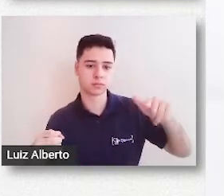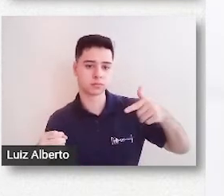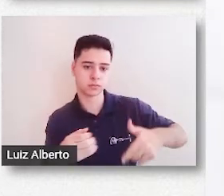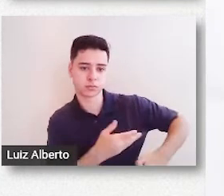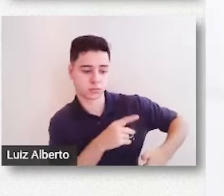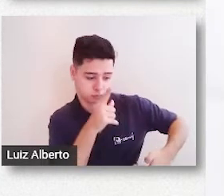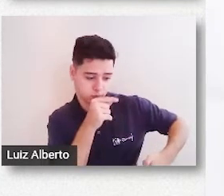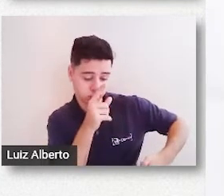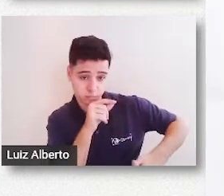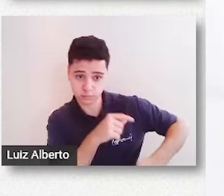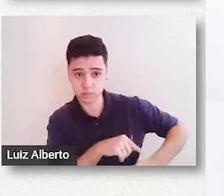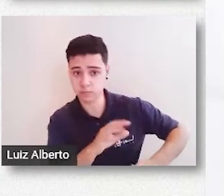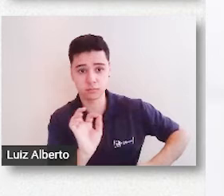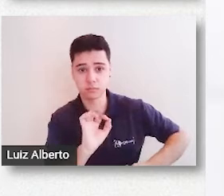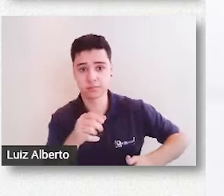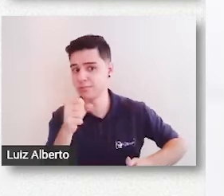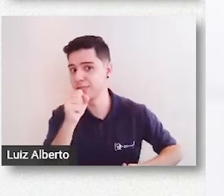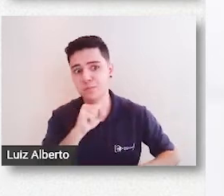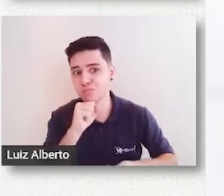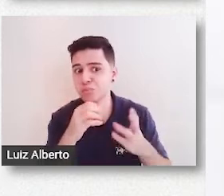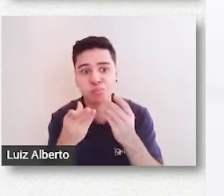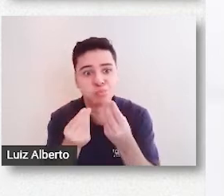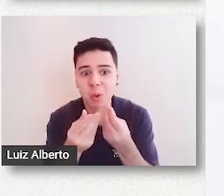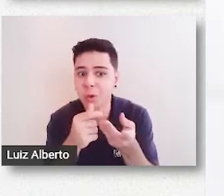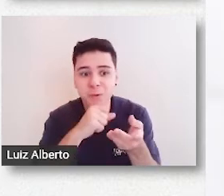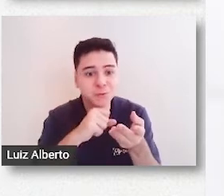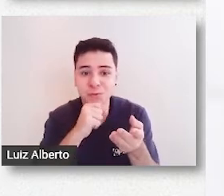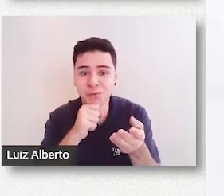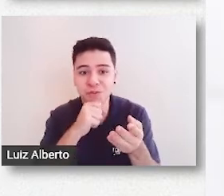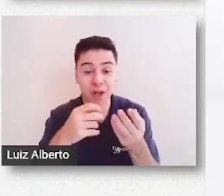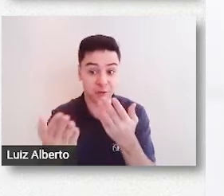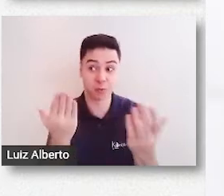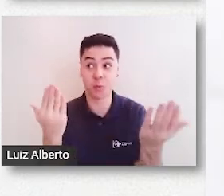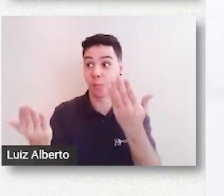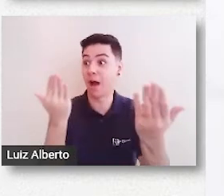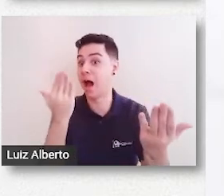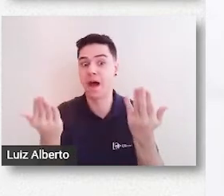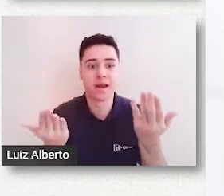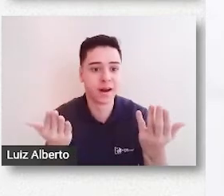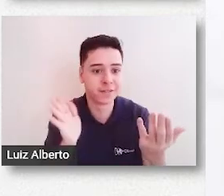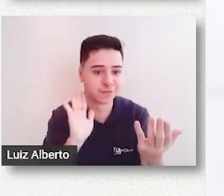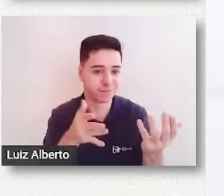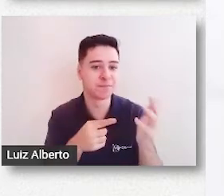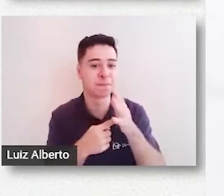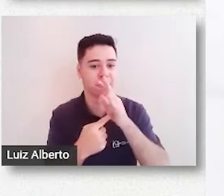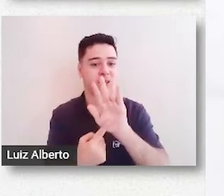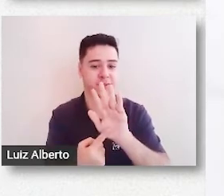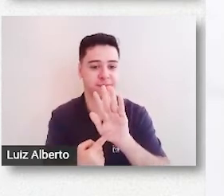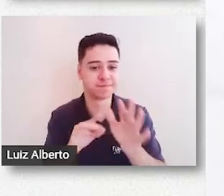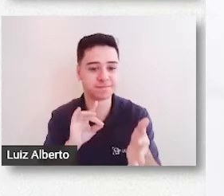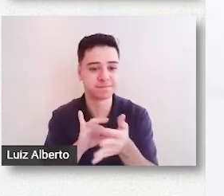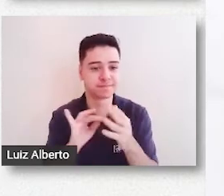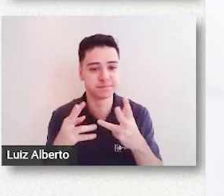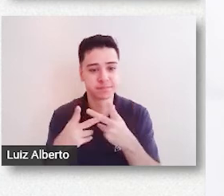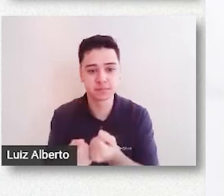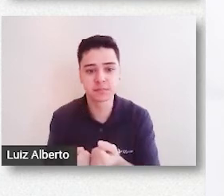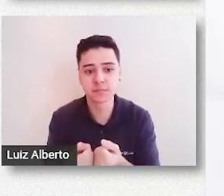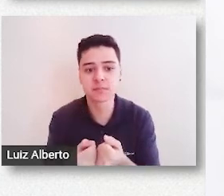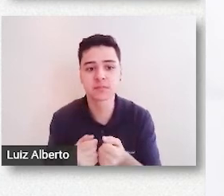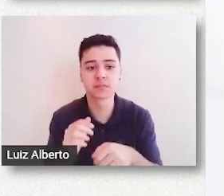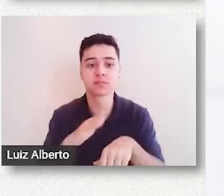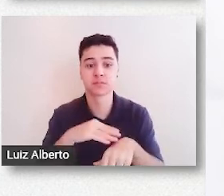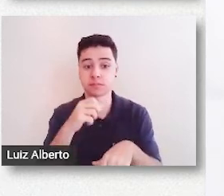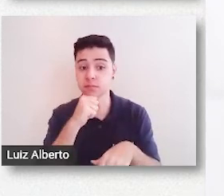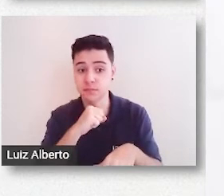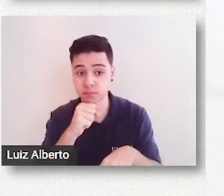pombos, não tão idoso, né? Igual essa outra aqui, né? Que ele já aparece com um aspecto mais velho,